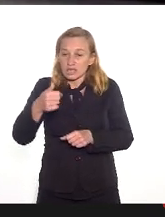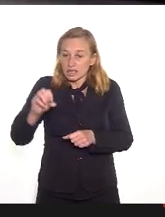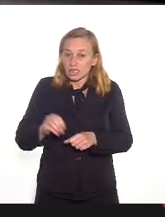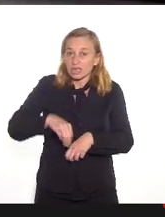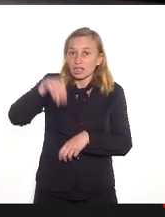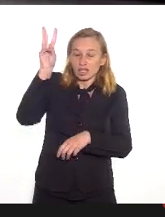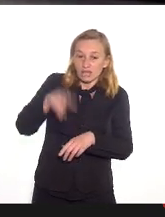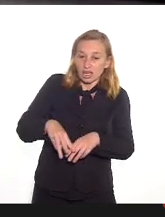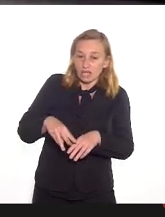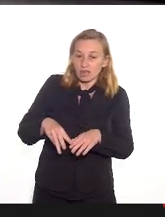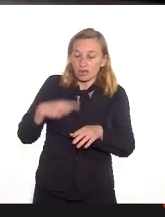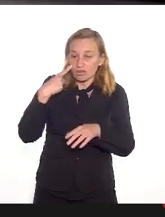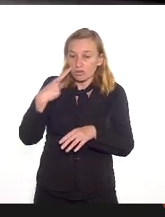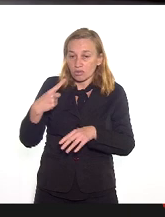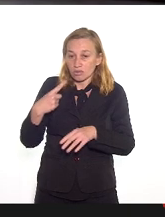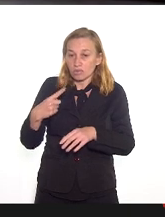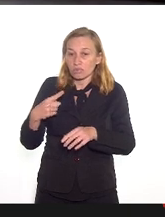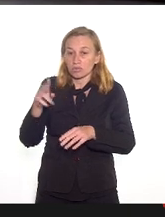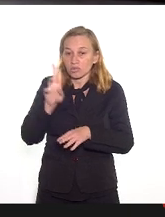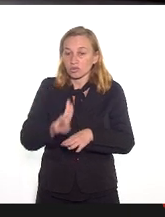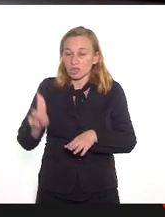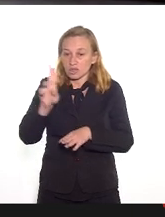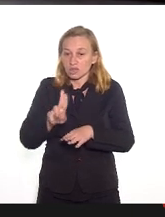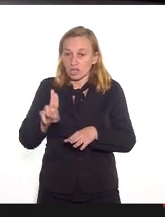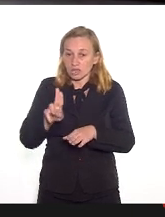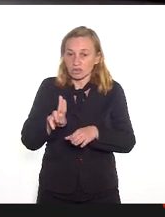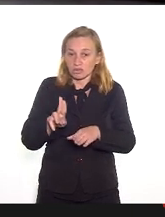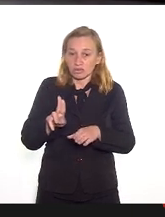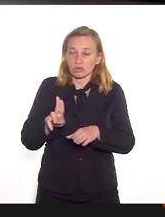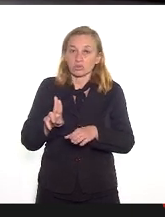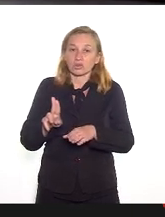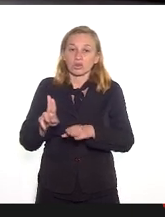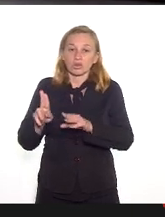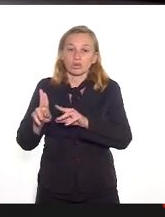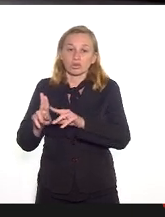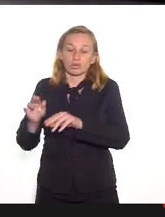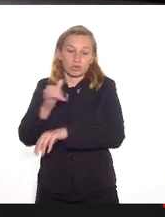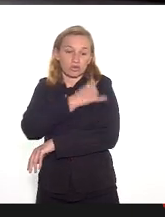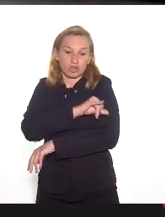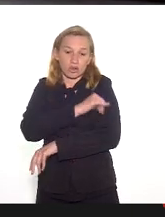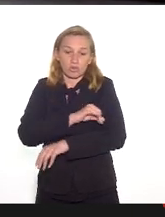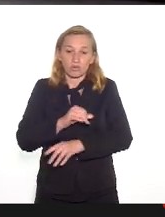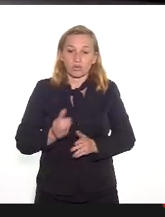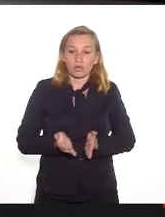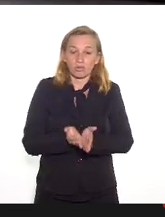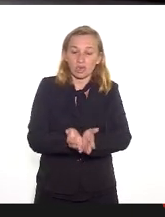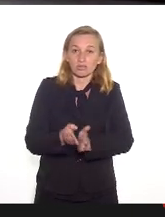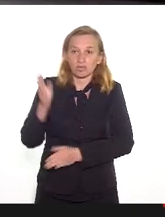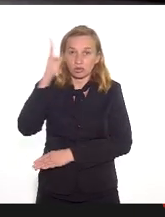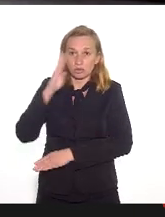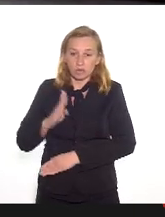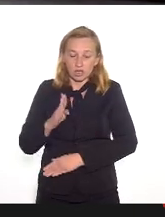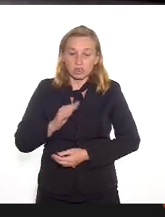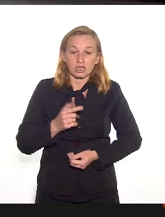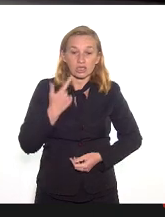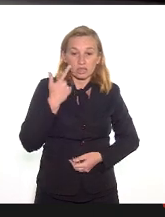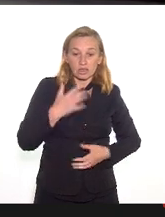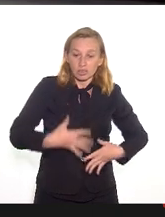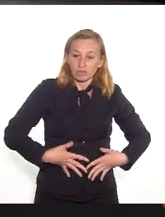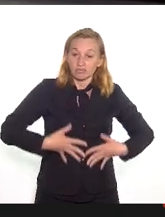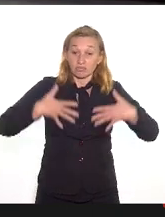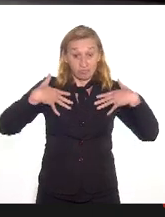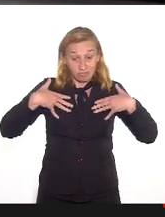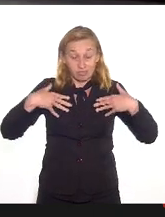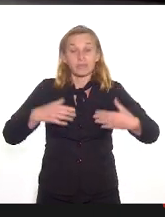Universidade do Estado do Rio de Janeiro foi a Marinha do Brasil. Então, nós temos uma relação assim, de muita gratidão.